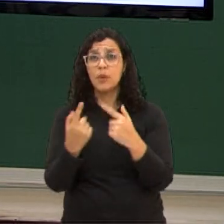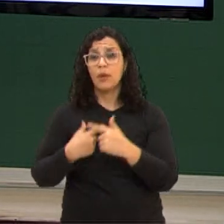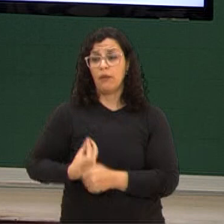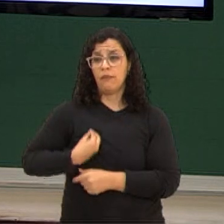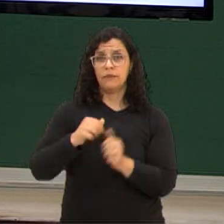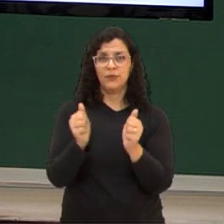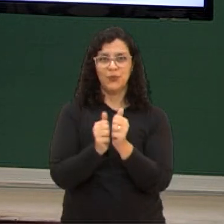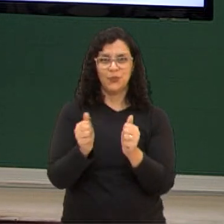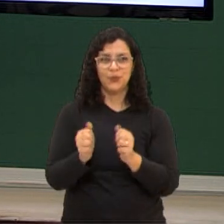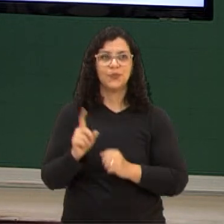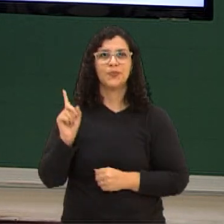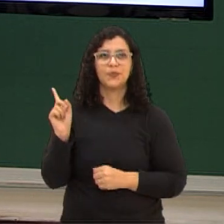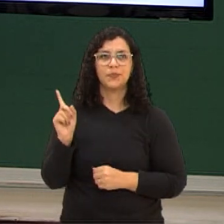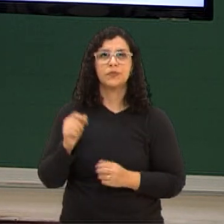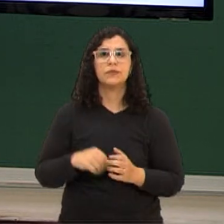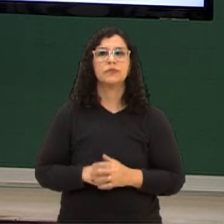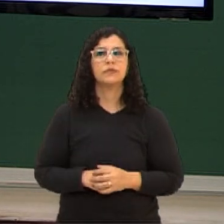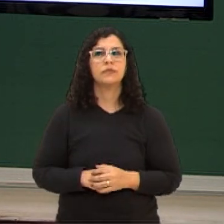lá vivem.